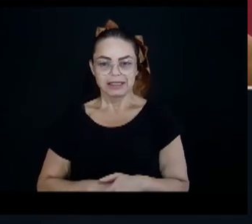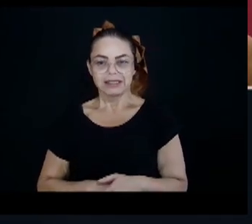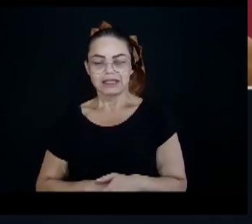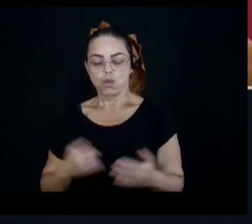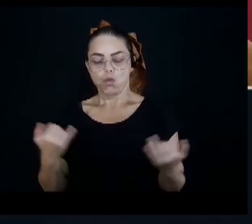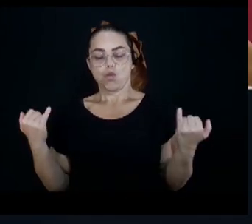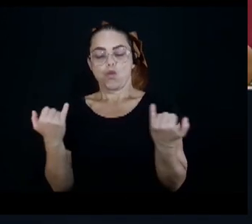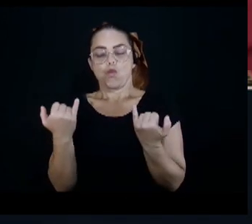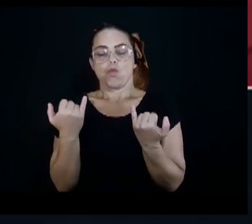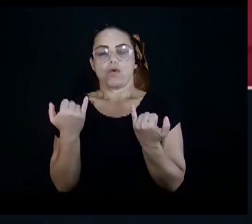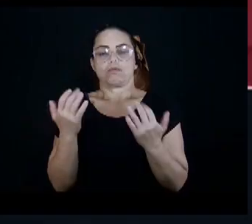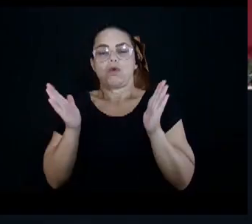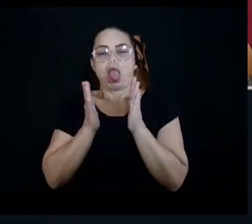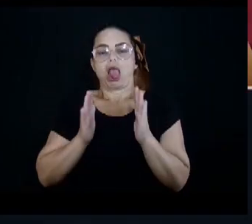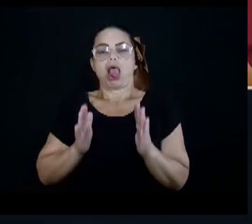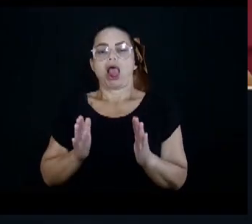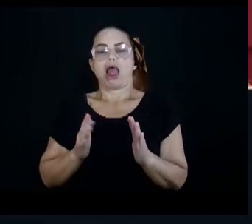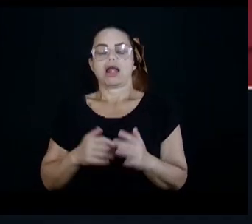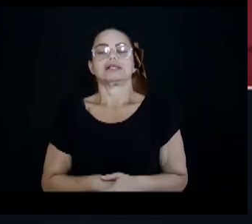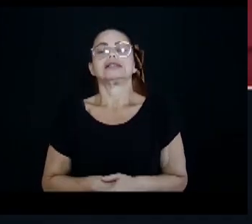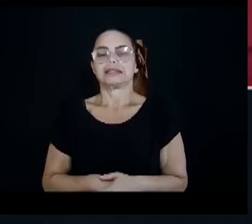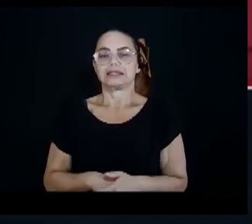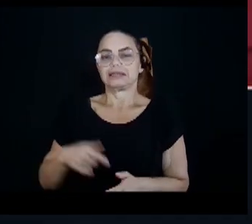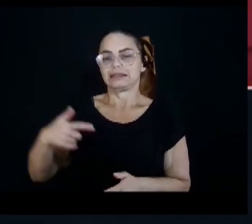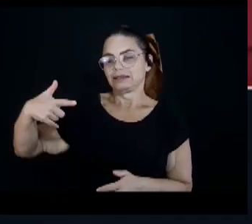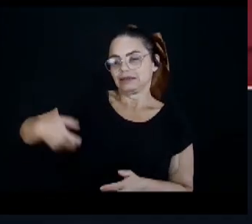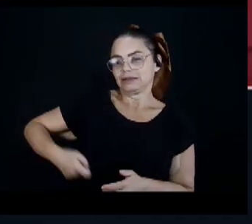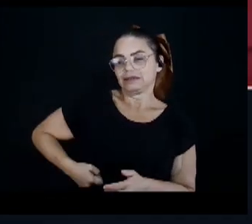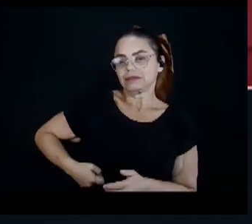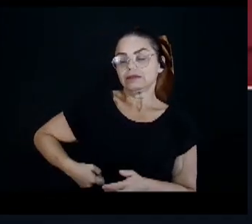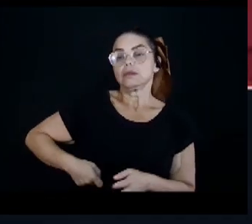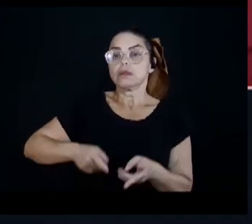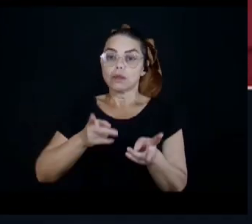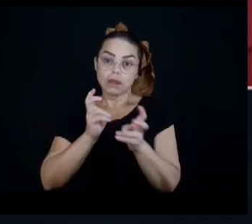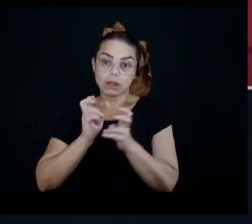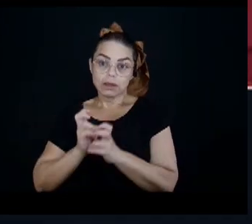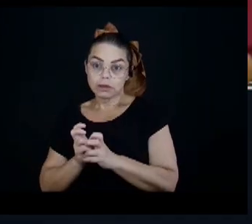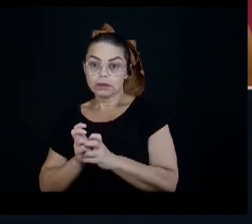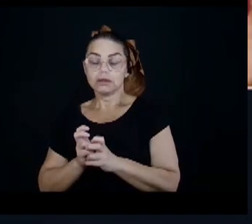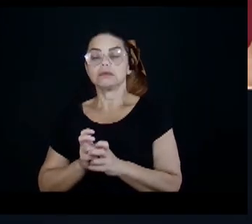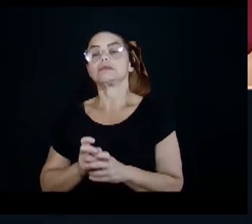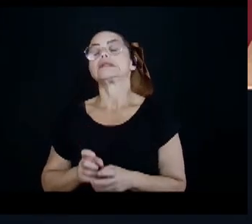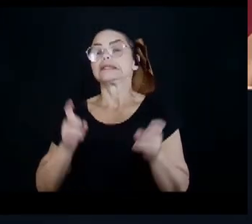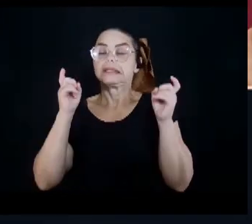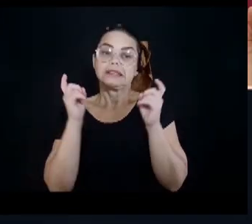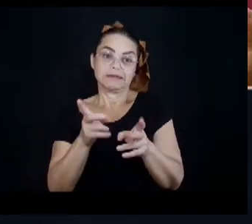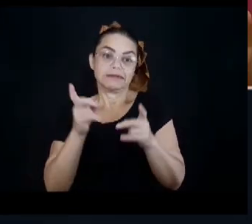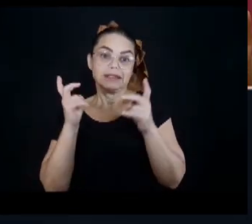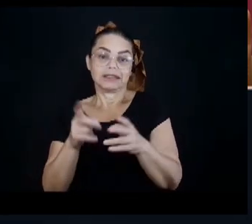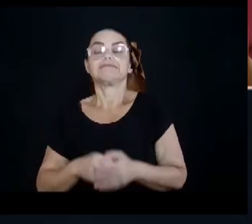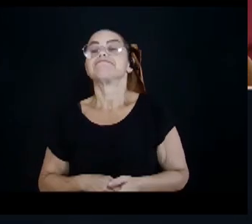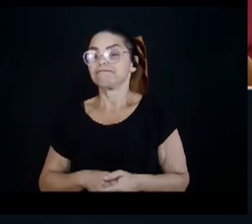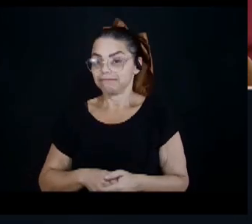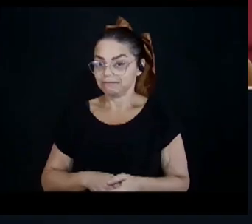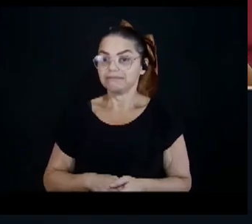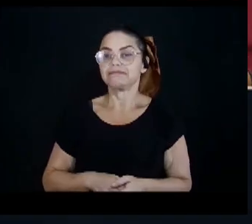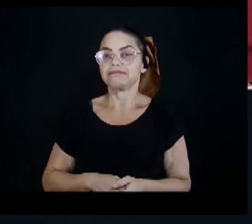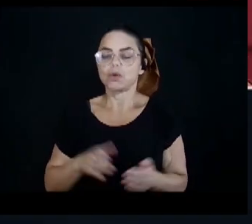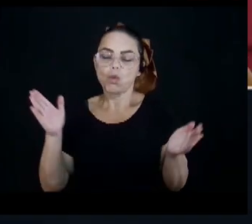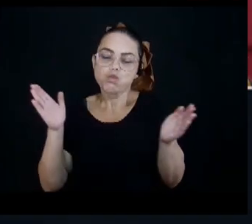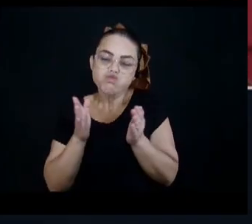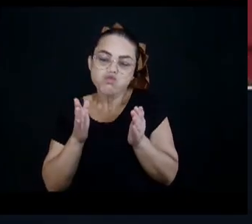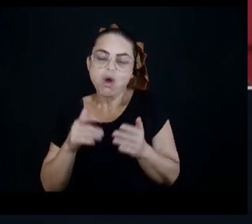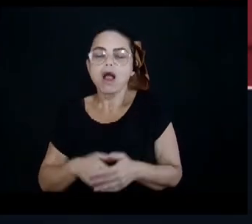das agulhas, porque já percebe um aumento da demanda por tamanhos menores. É isso,